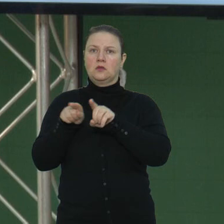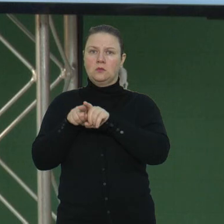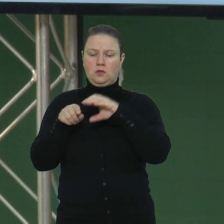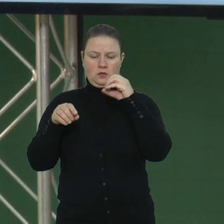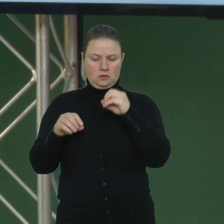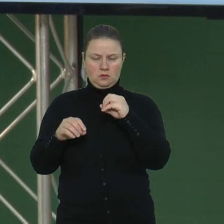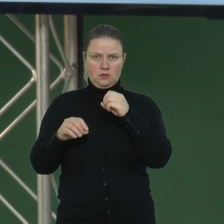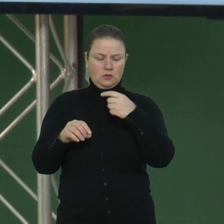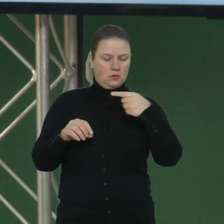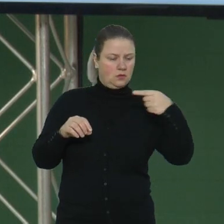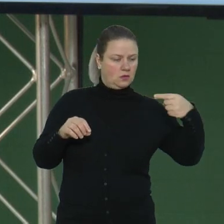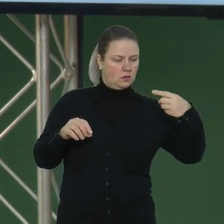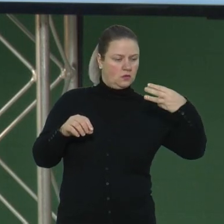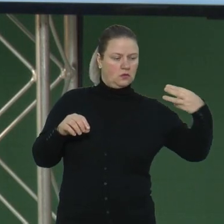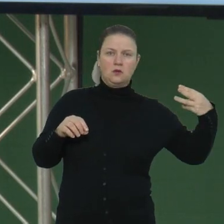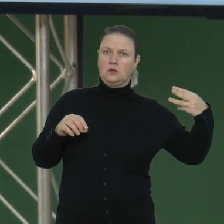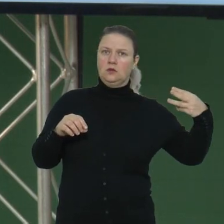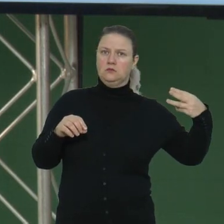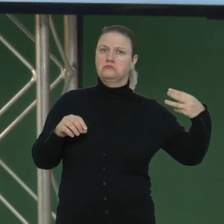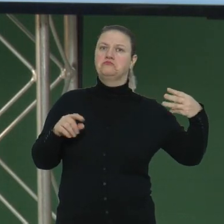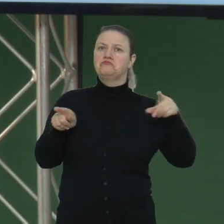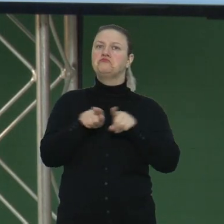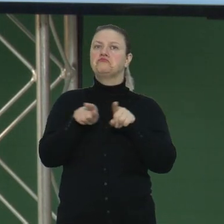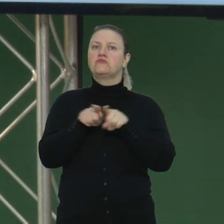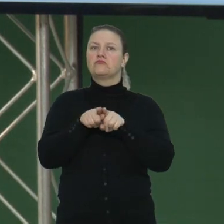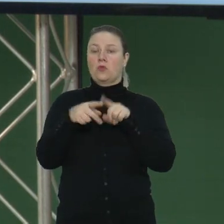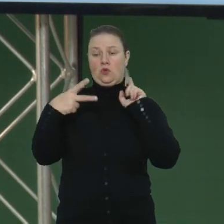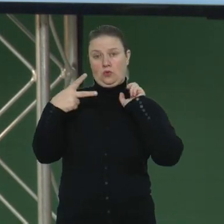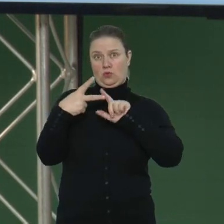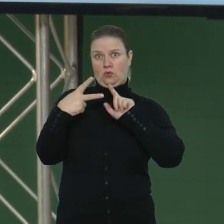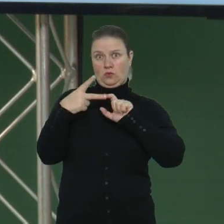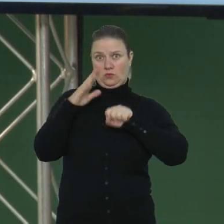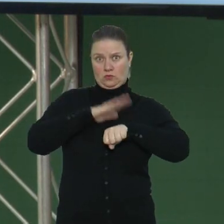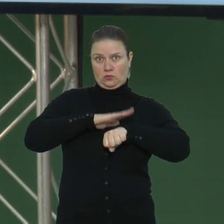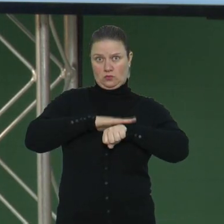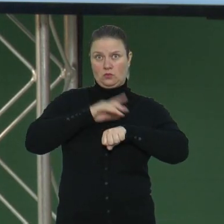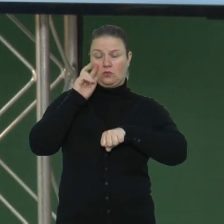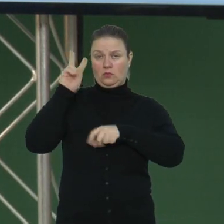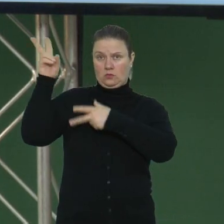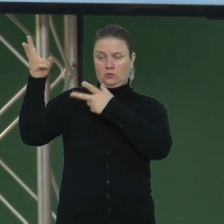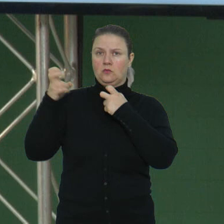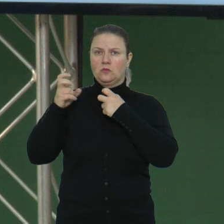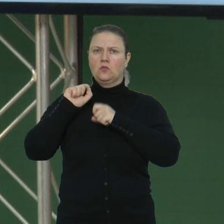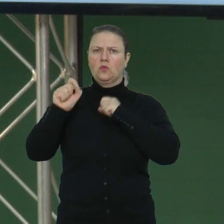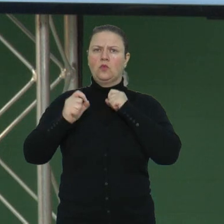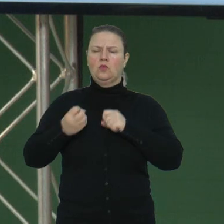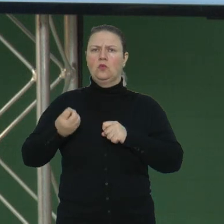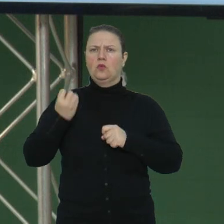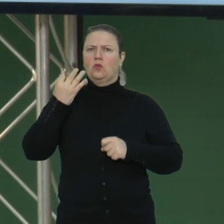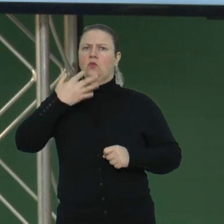quê? Negativo, ok? E nossa segunda situação falava assim, quais são os números